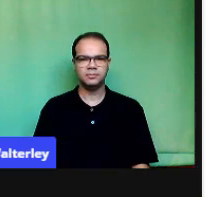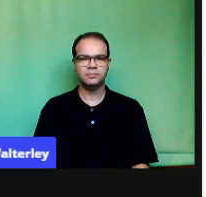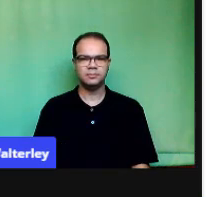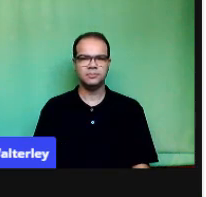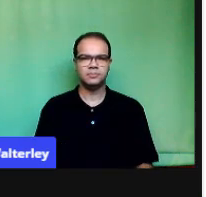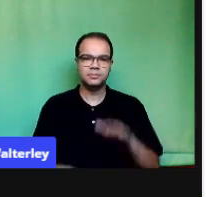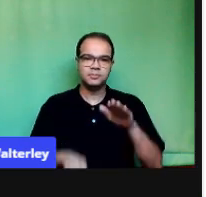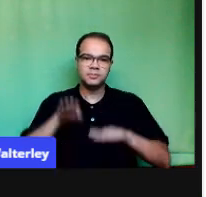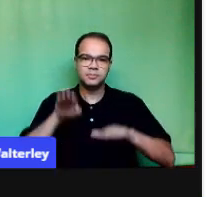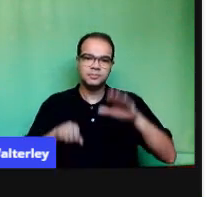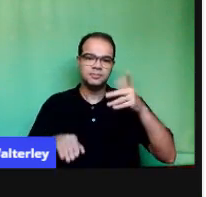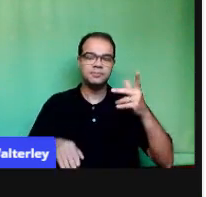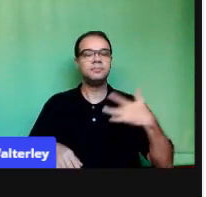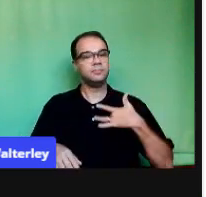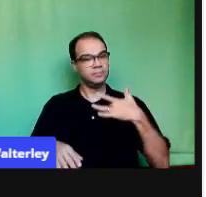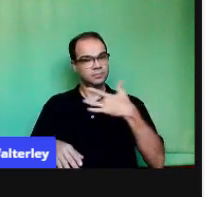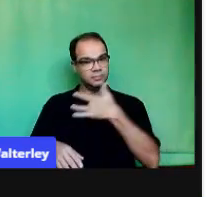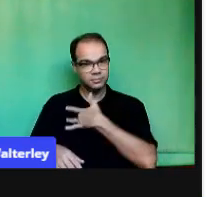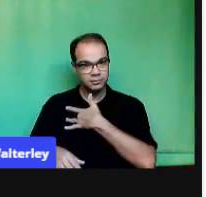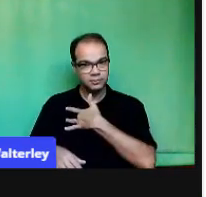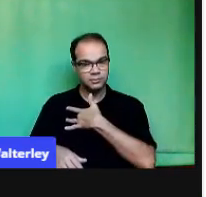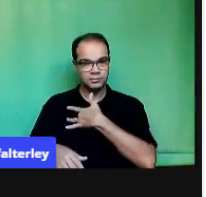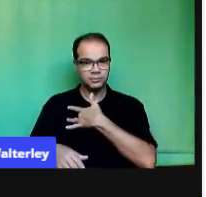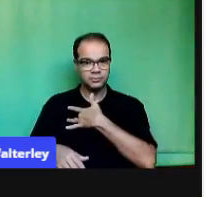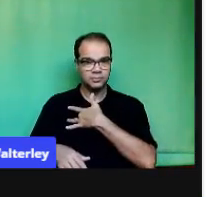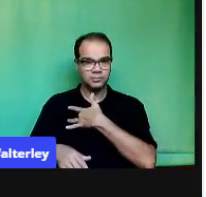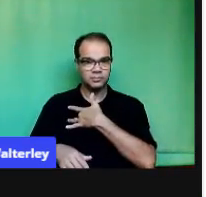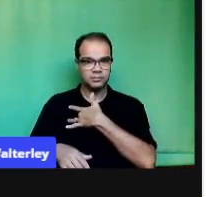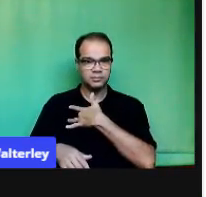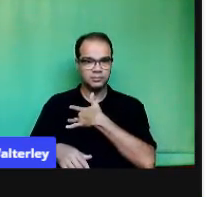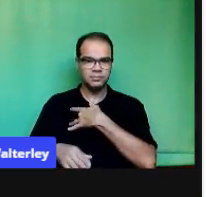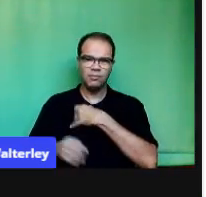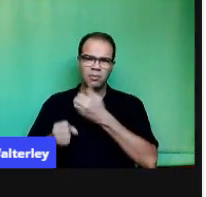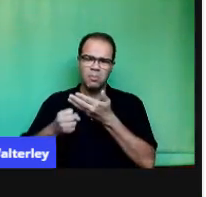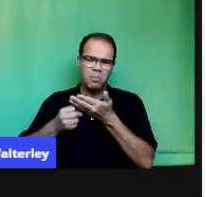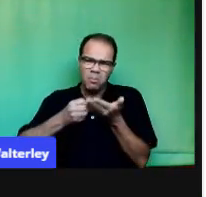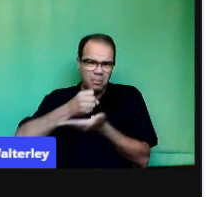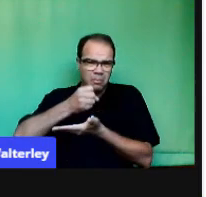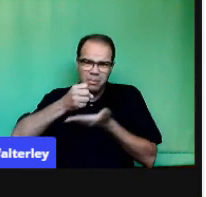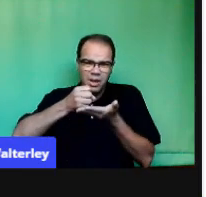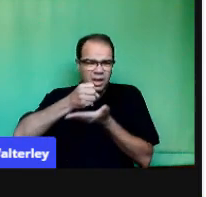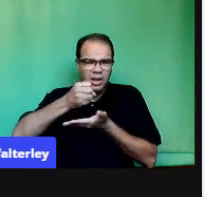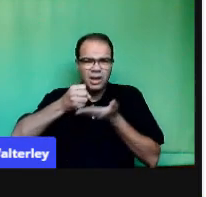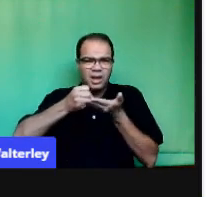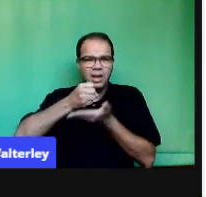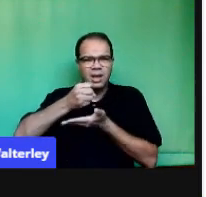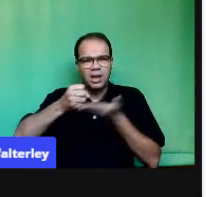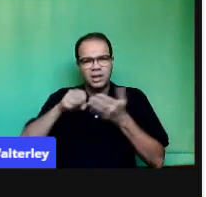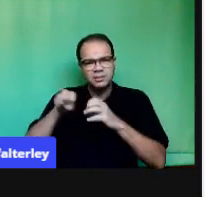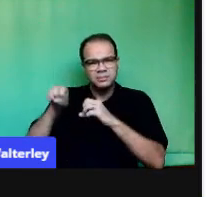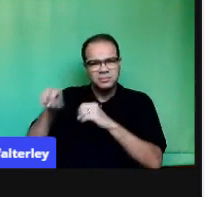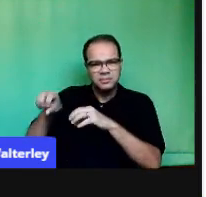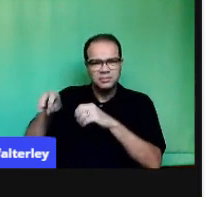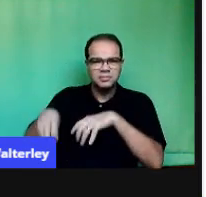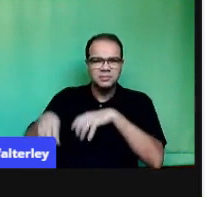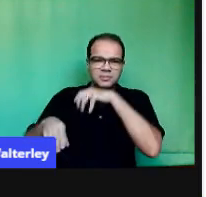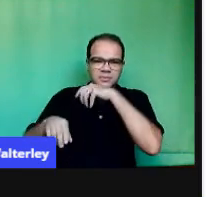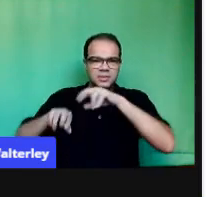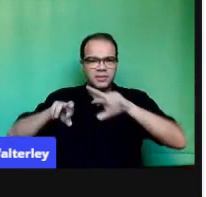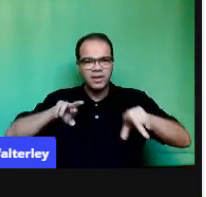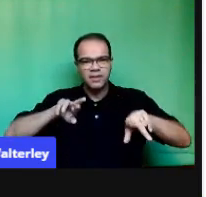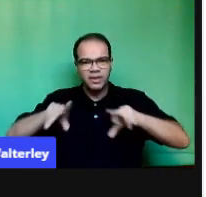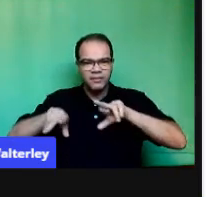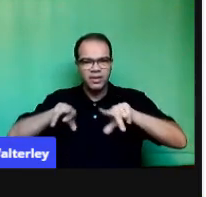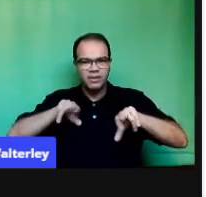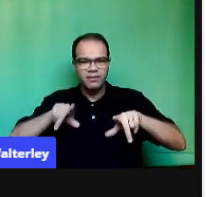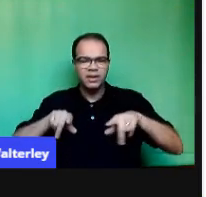assuntos relacionados à saúde. Então, basicamente, o carro-chefe, quando se trata de ensino de zoologia, é basicamente uma